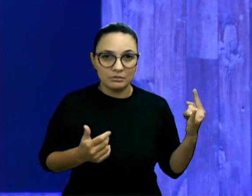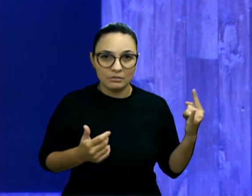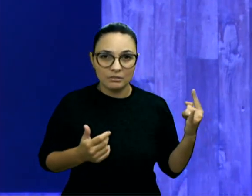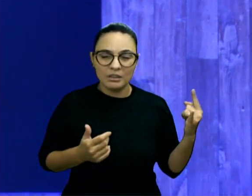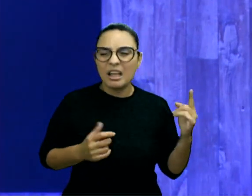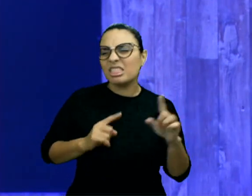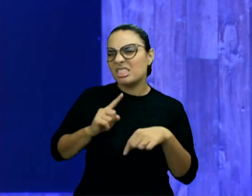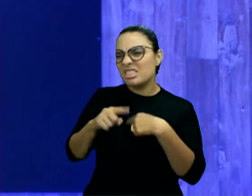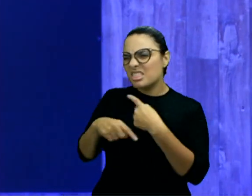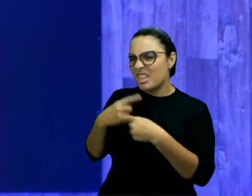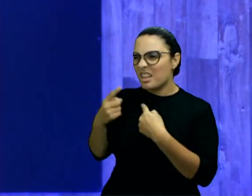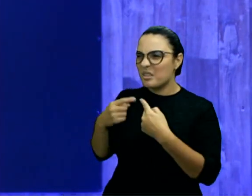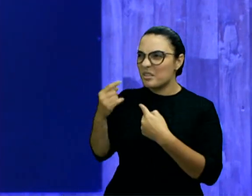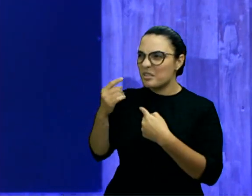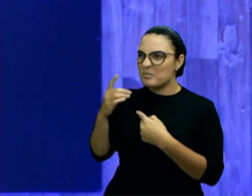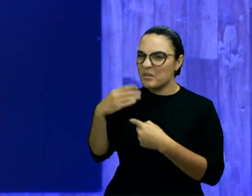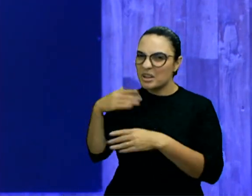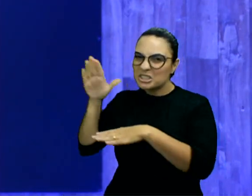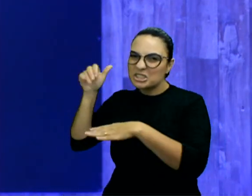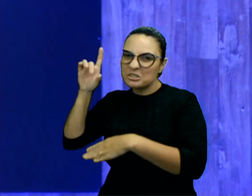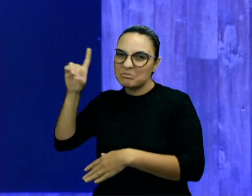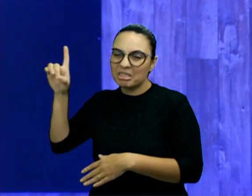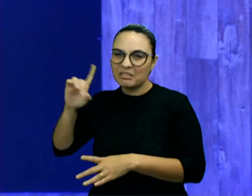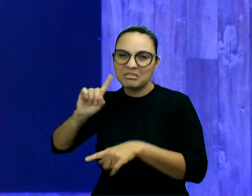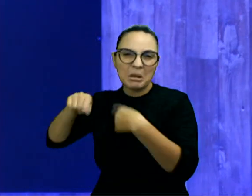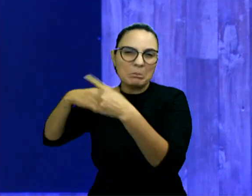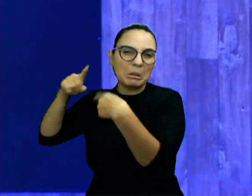Deus. É só um pouquinho.